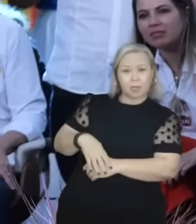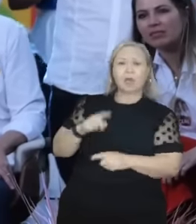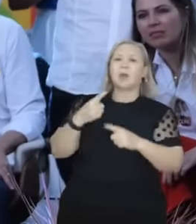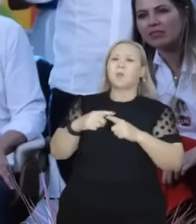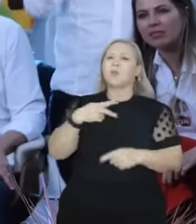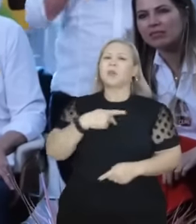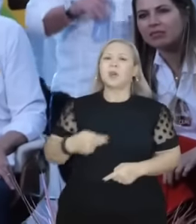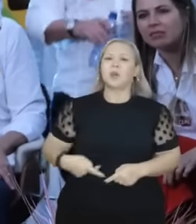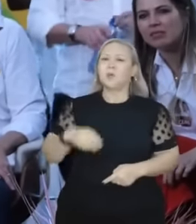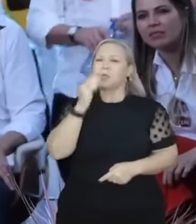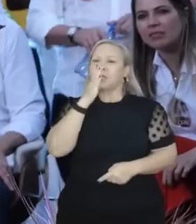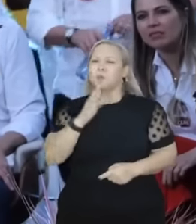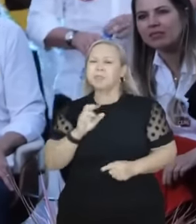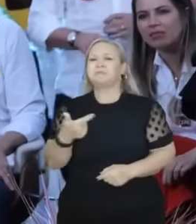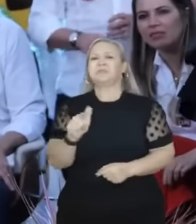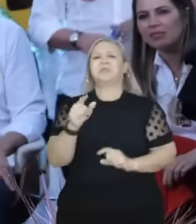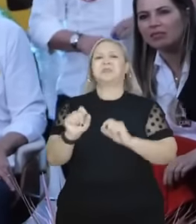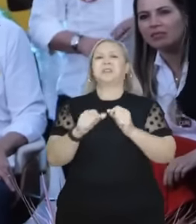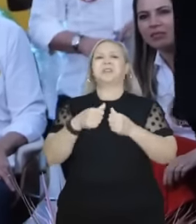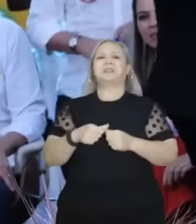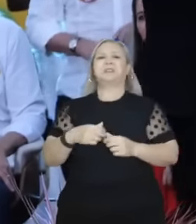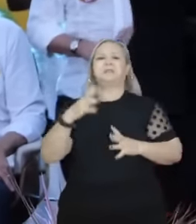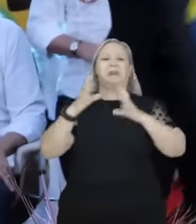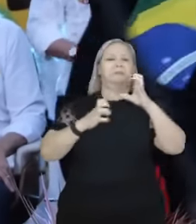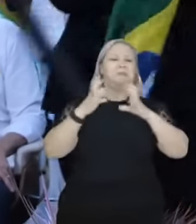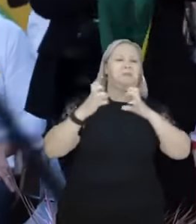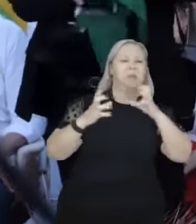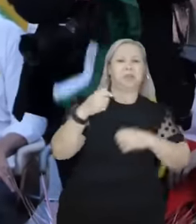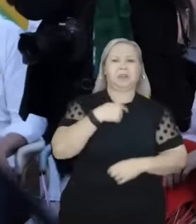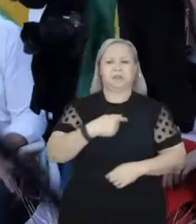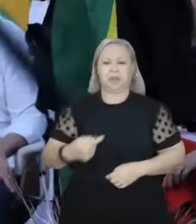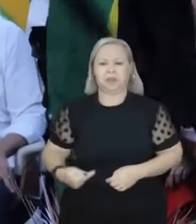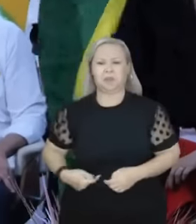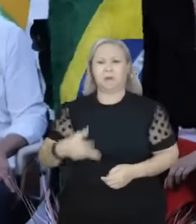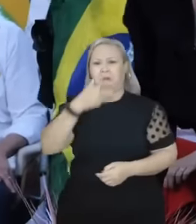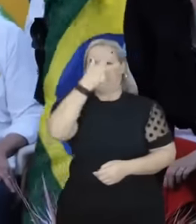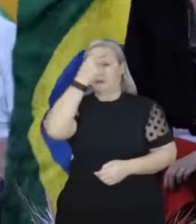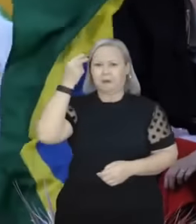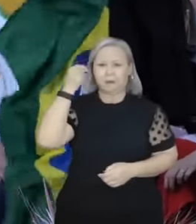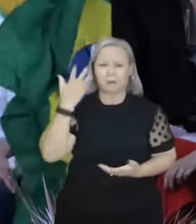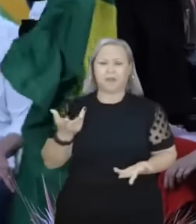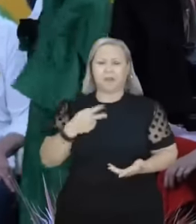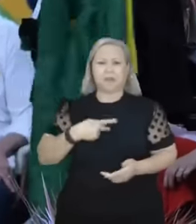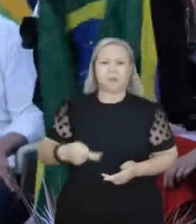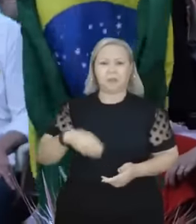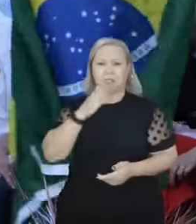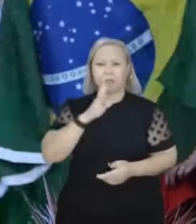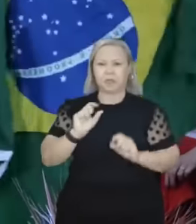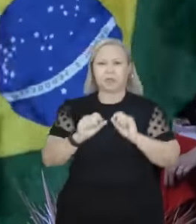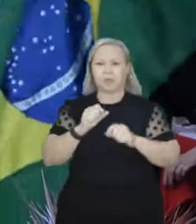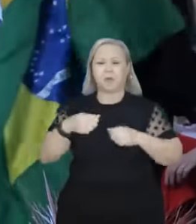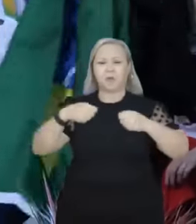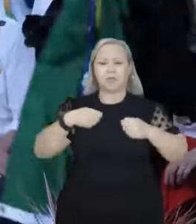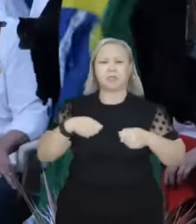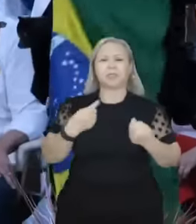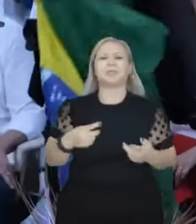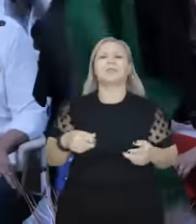ficar brigando com o governador e com o prefeito. O presidente da República tem que ser o maestro e a orquestra.